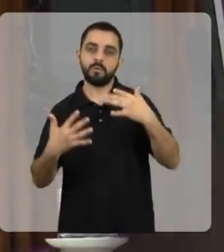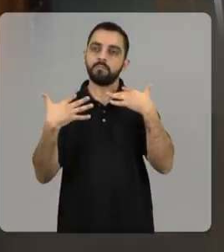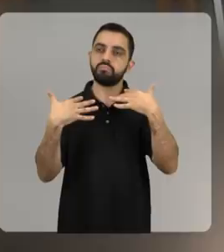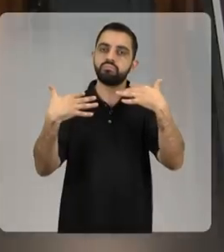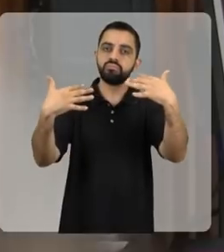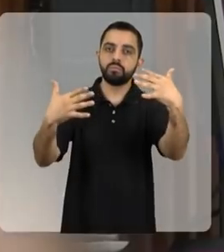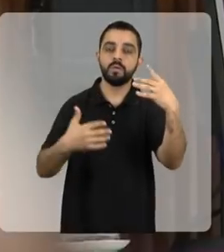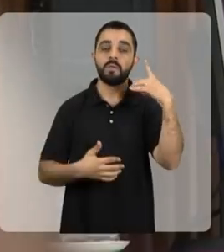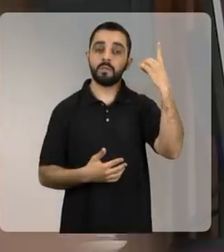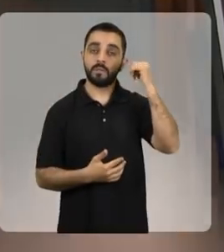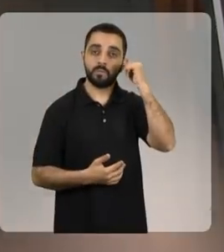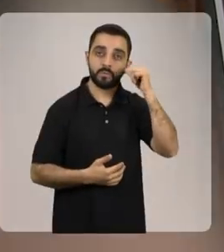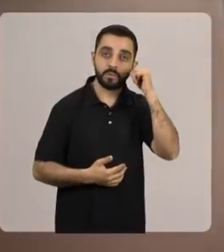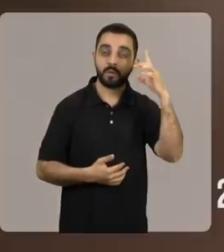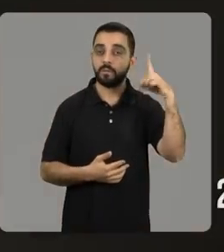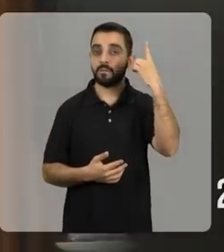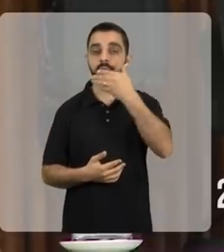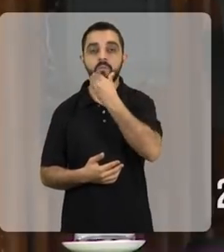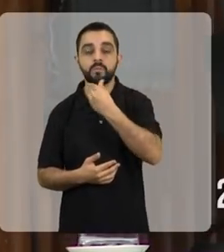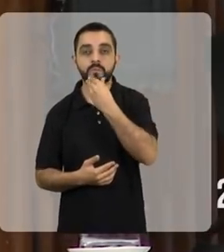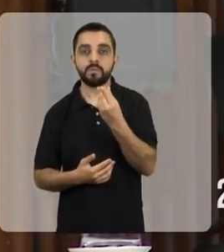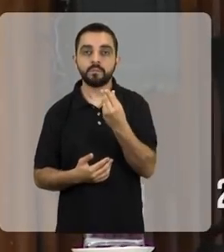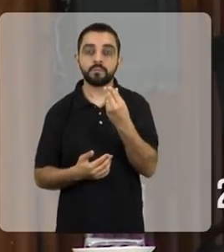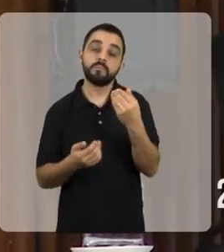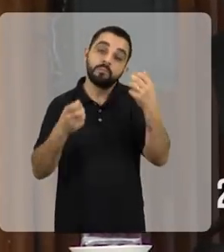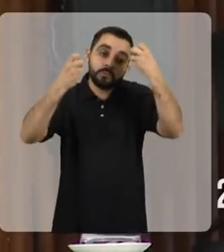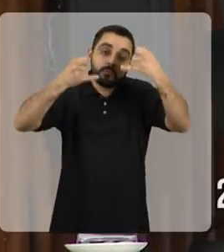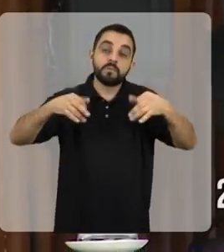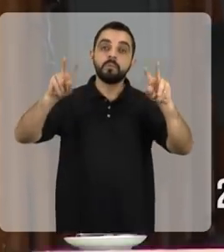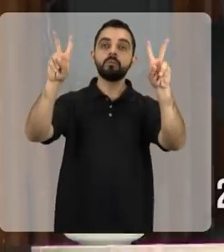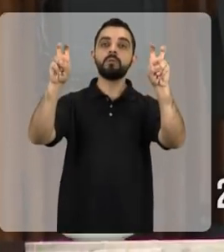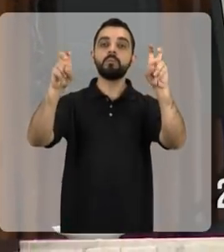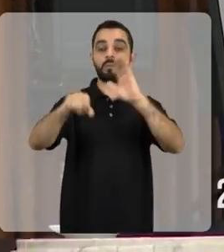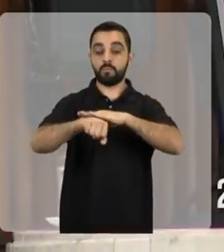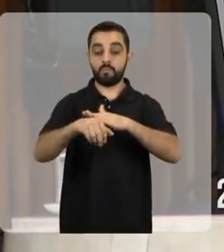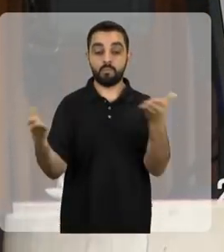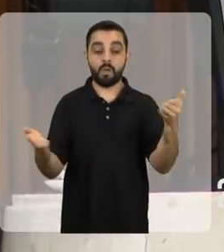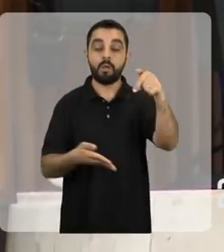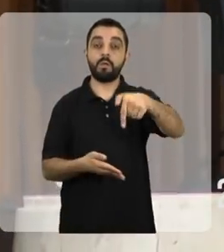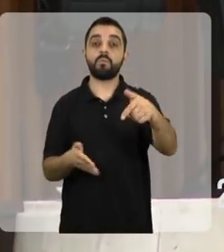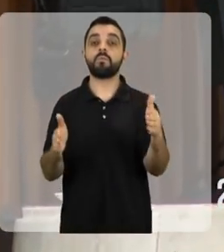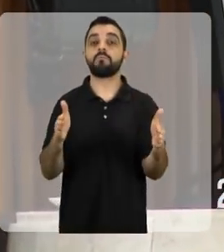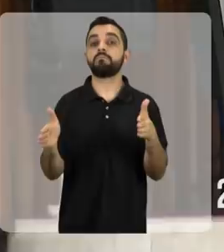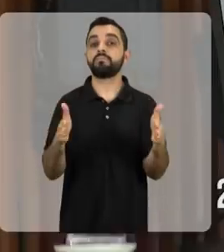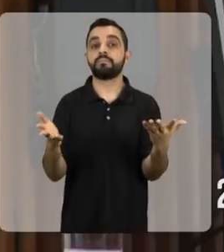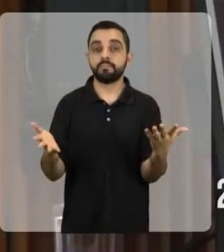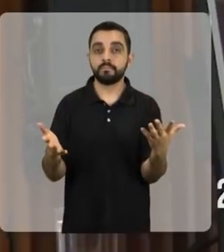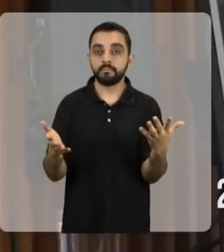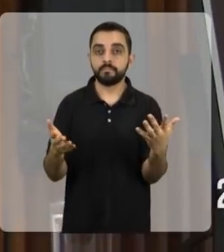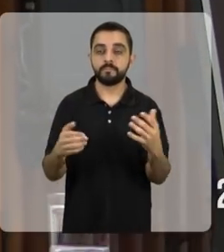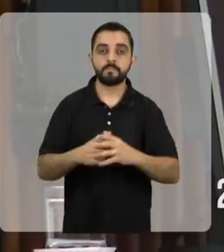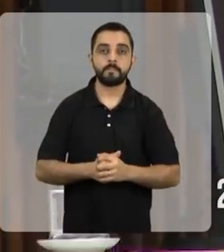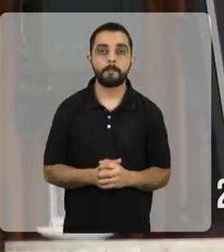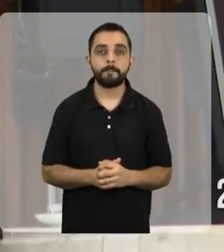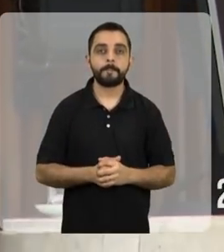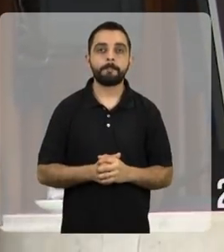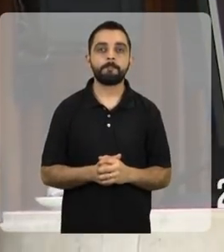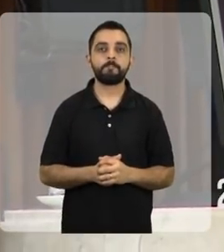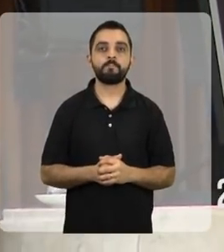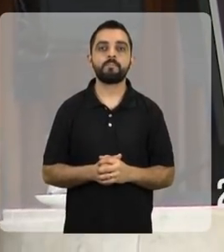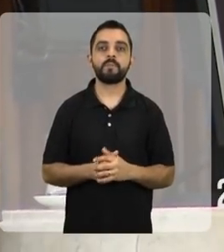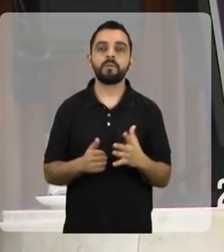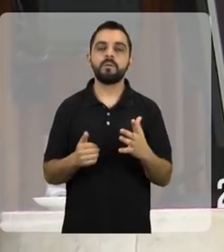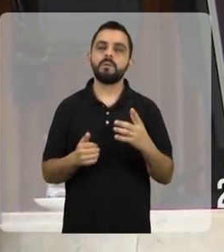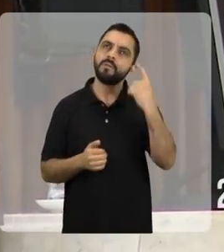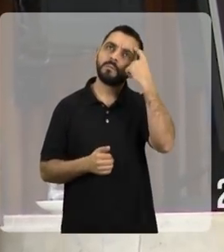que me parece o tema do momento e talvez antes que vem a